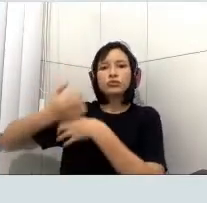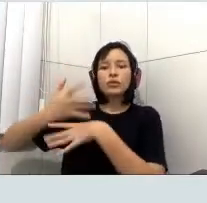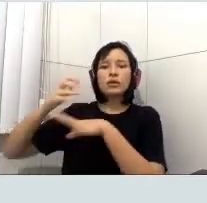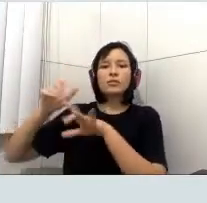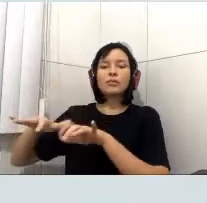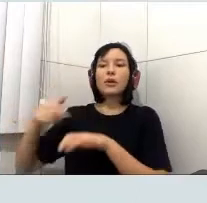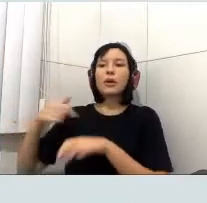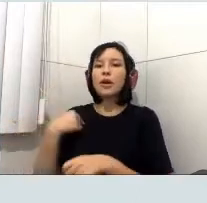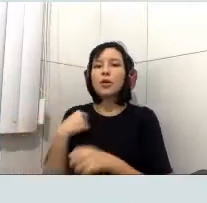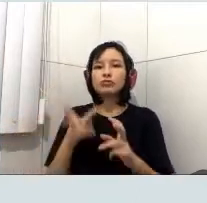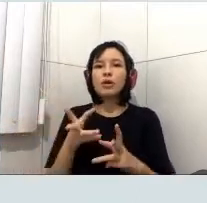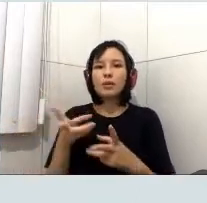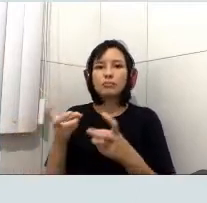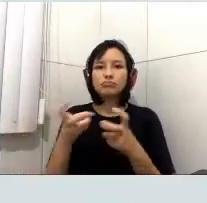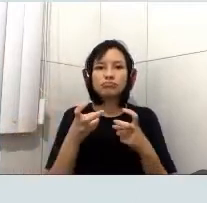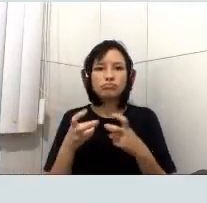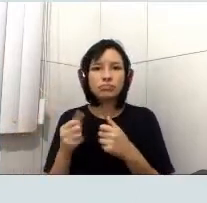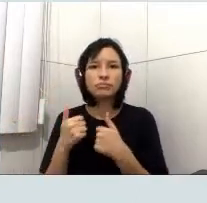favor.